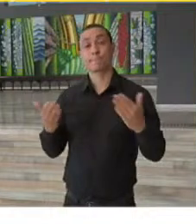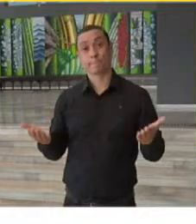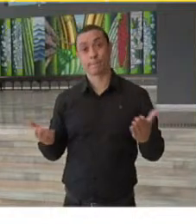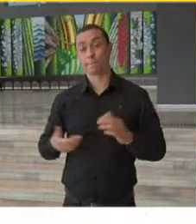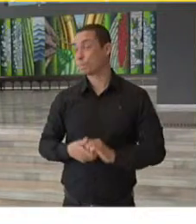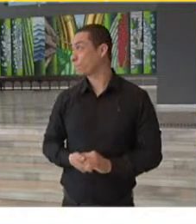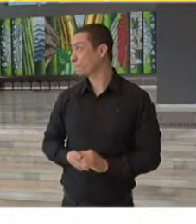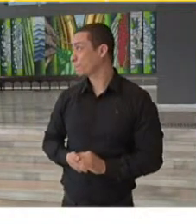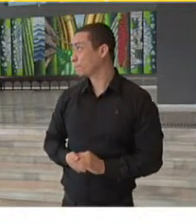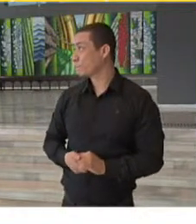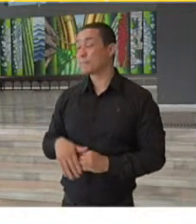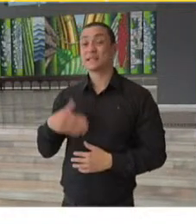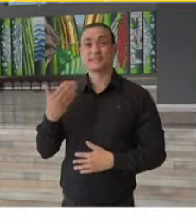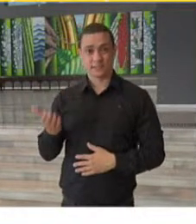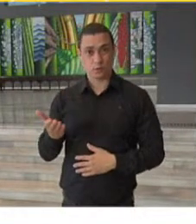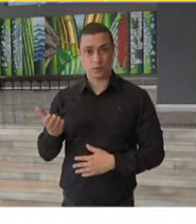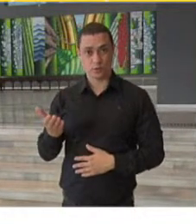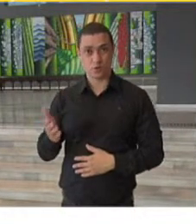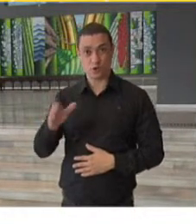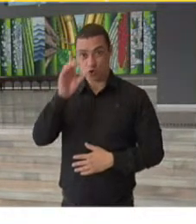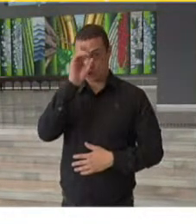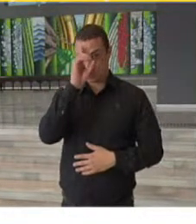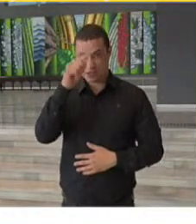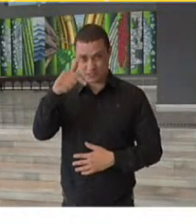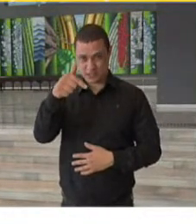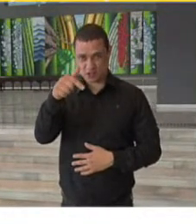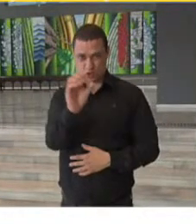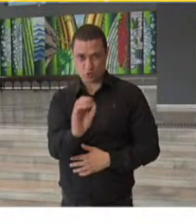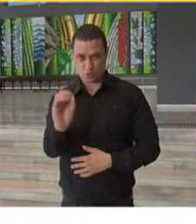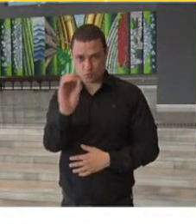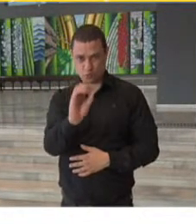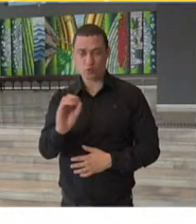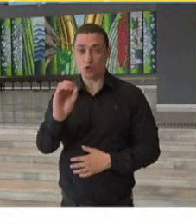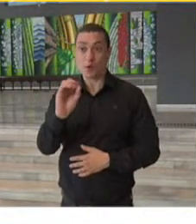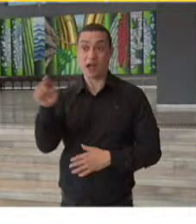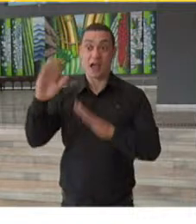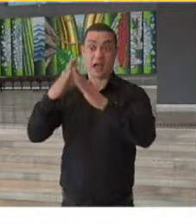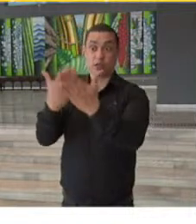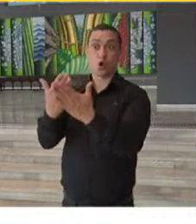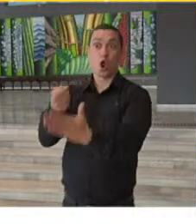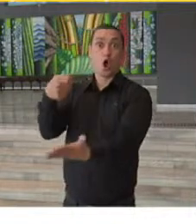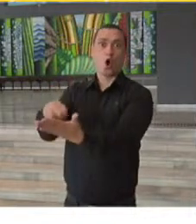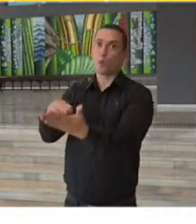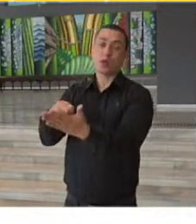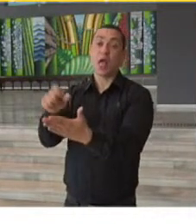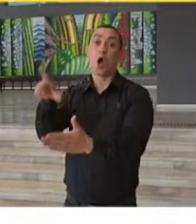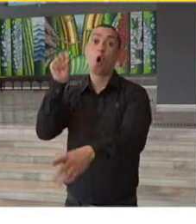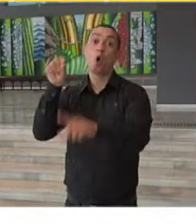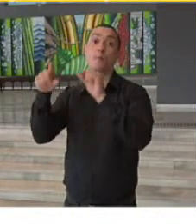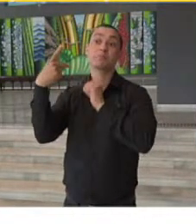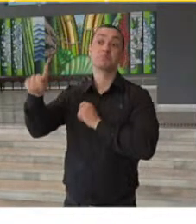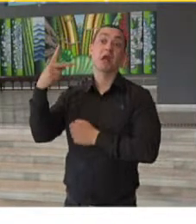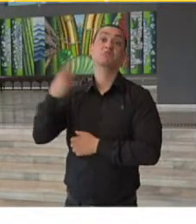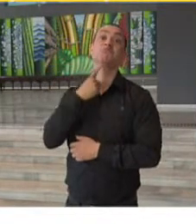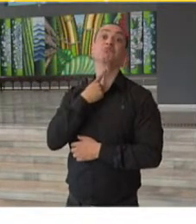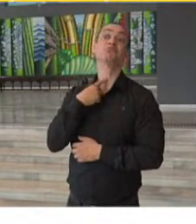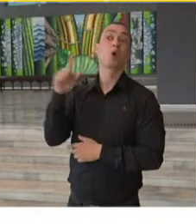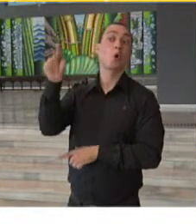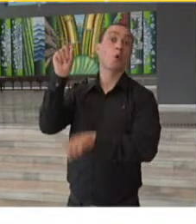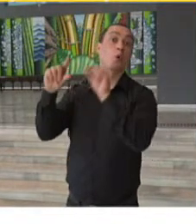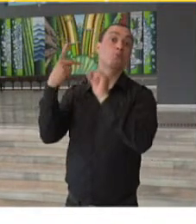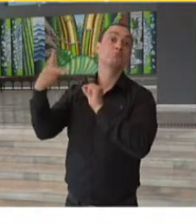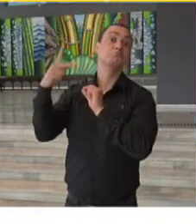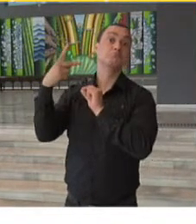Do dia 7 de outubro, então, só para salientar, né, é opcional para as escolas, como já expliquei, retornarem neste momento ensino